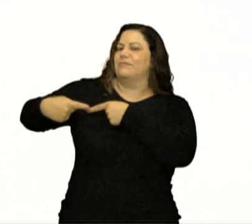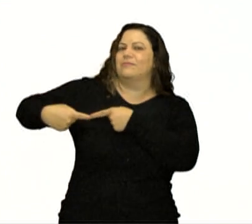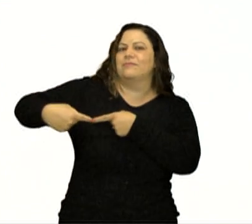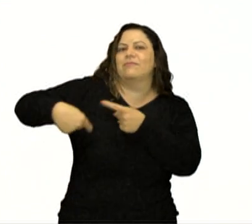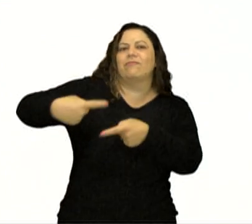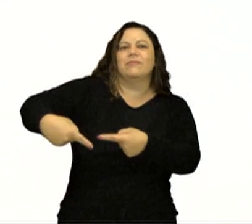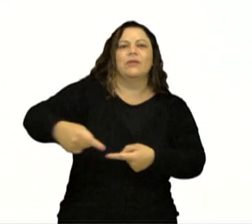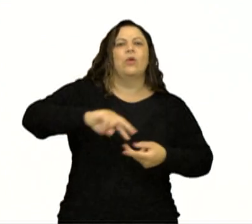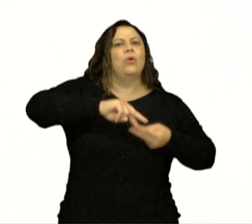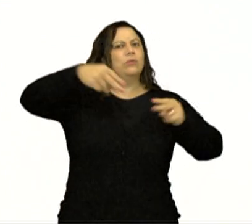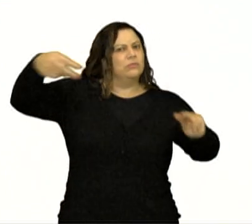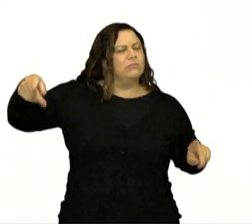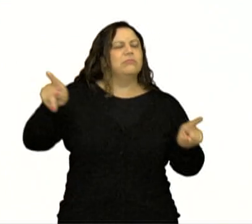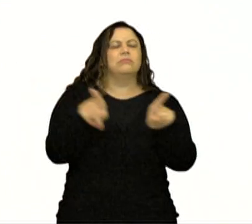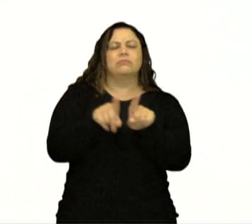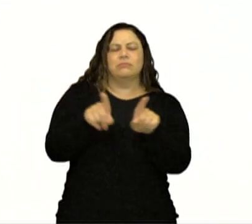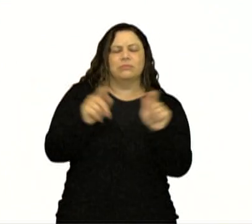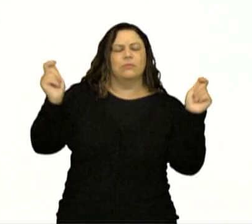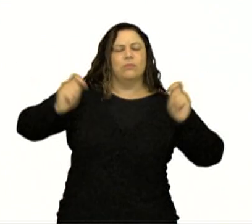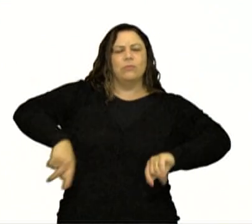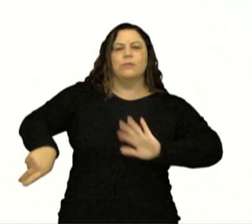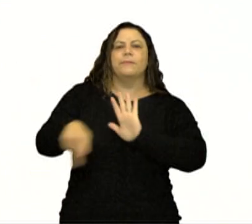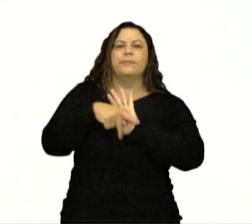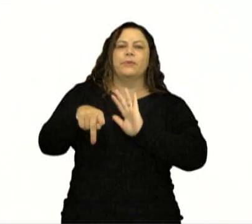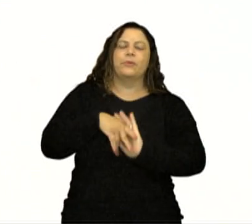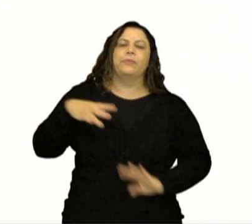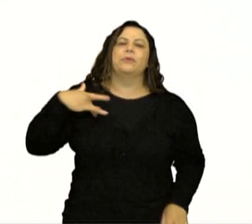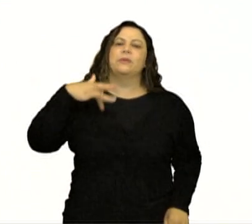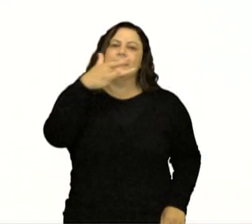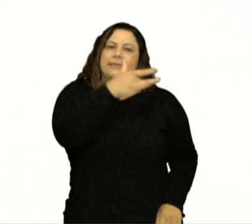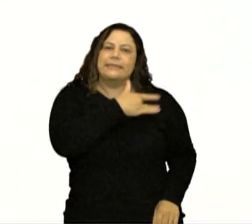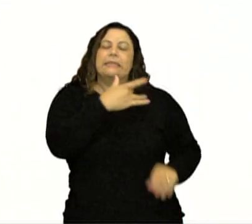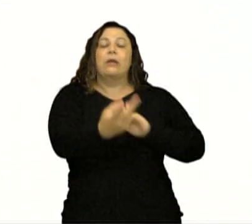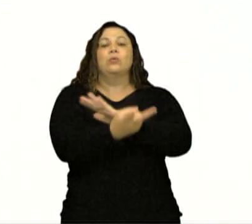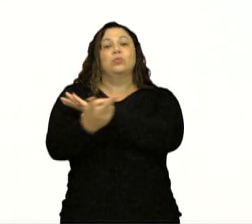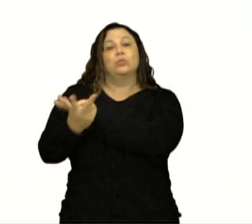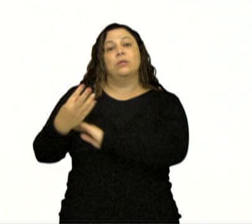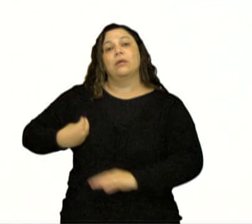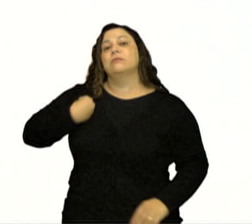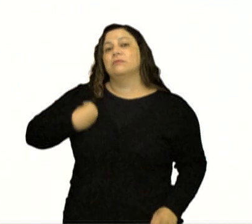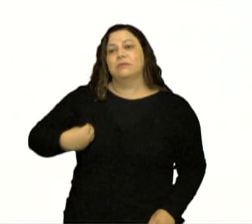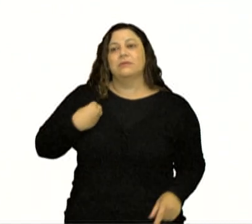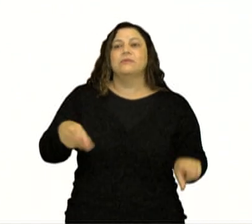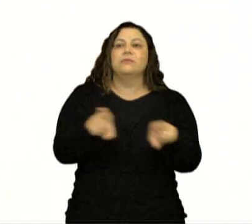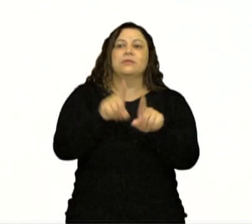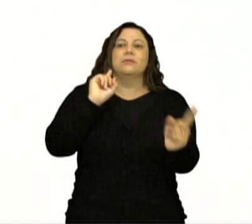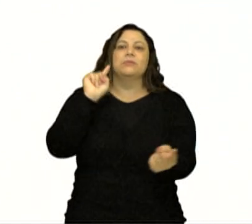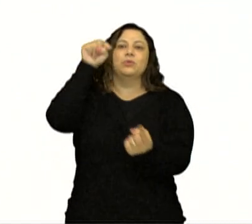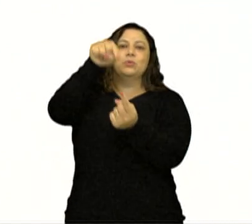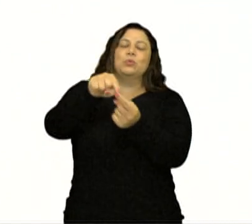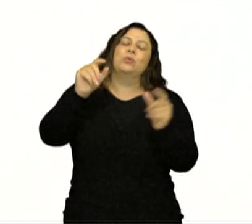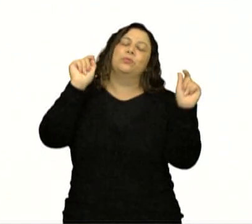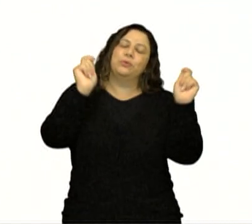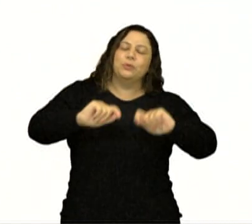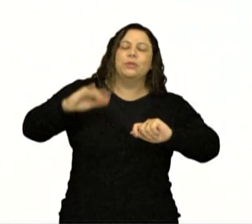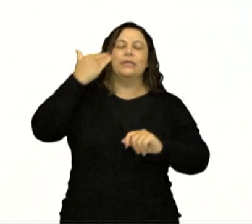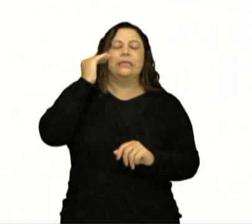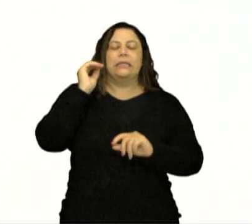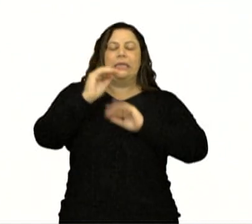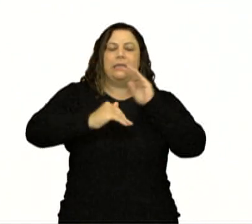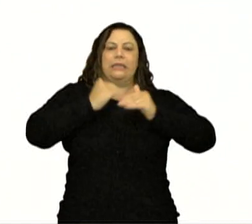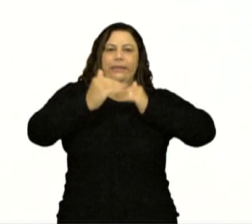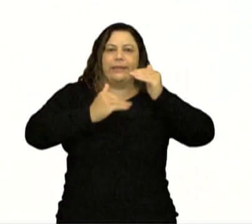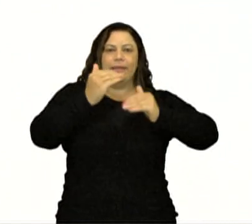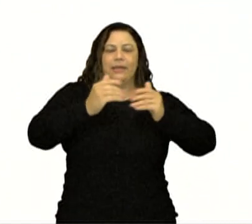processos assim da nossa própria saúde, né? Da nossa própria manutenção da nossa vida. Então os objetivos, compreender os mecanismos